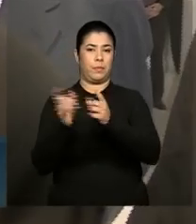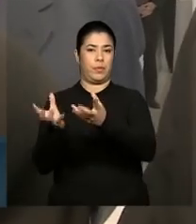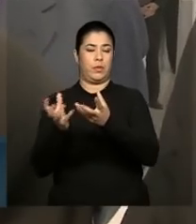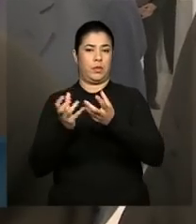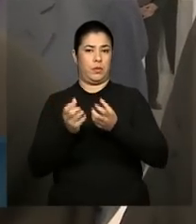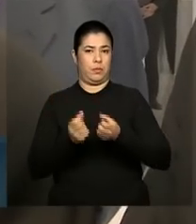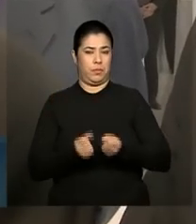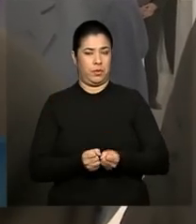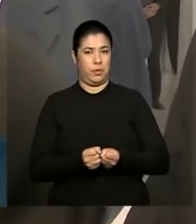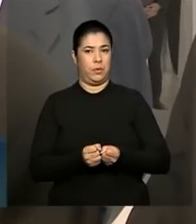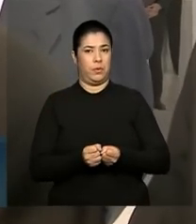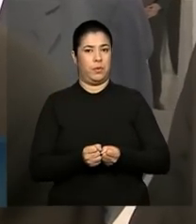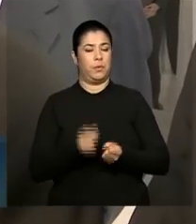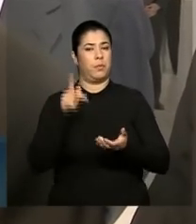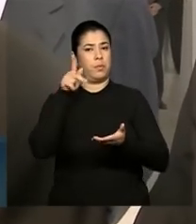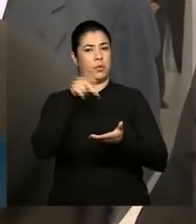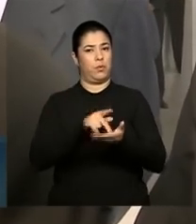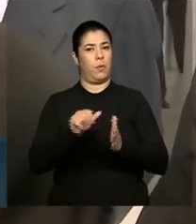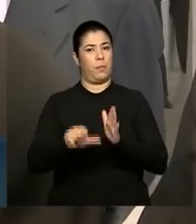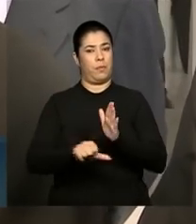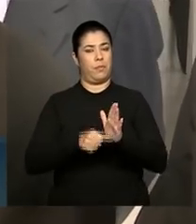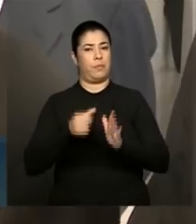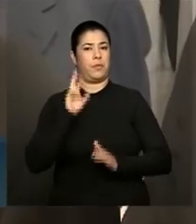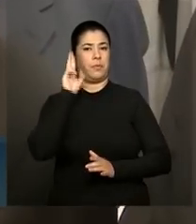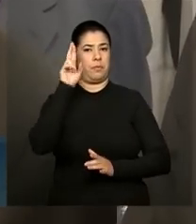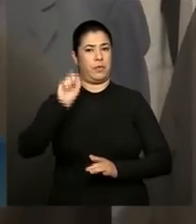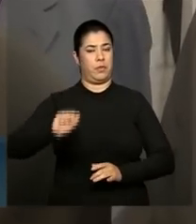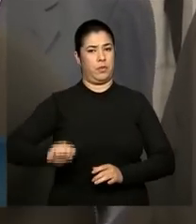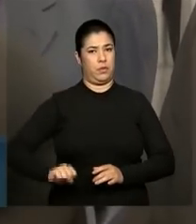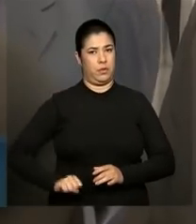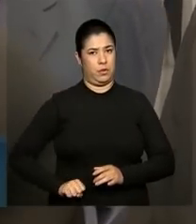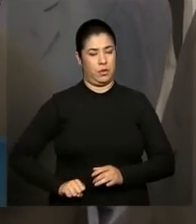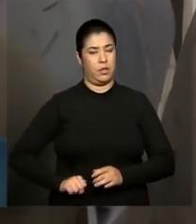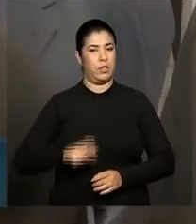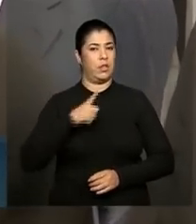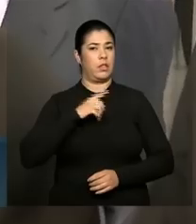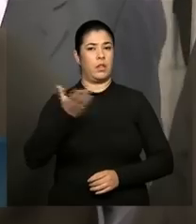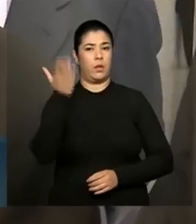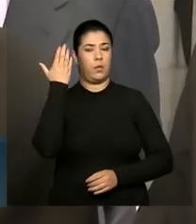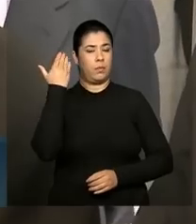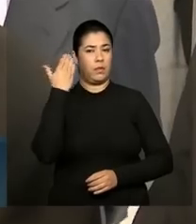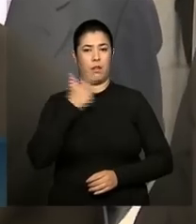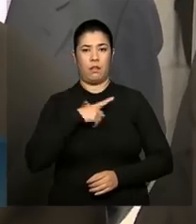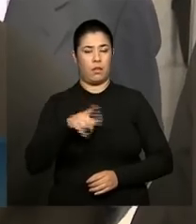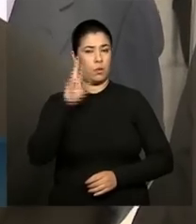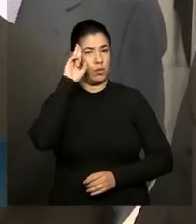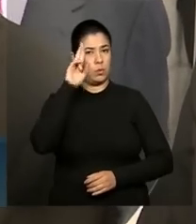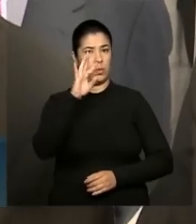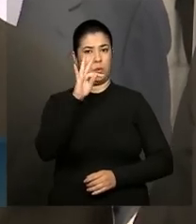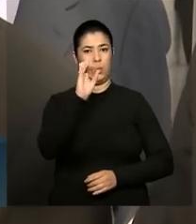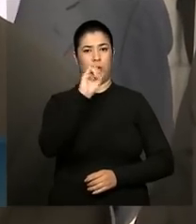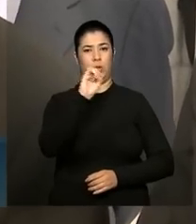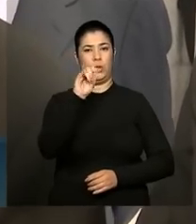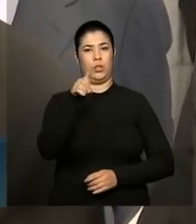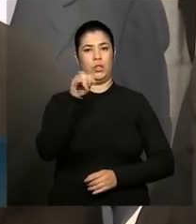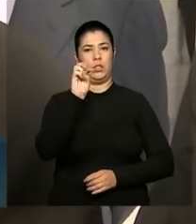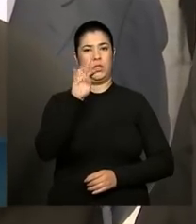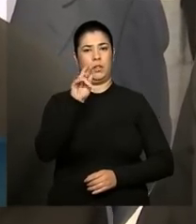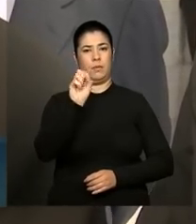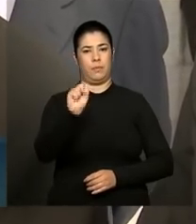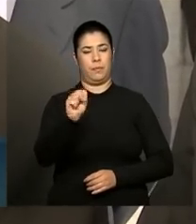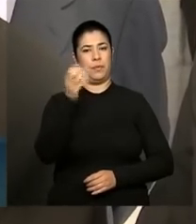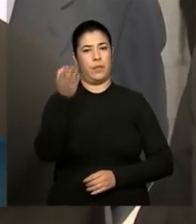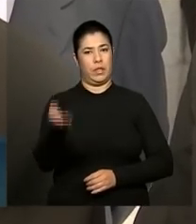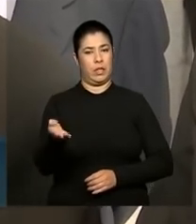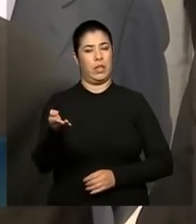o atual primeiro-ministro, então ele não era o senhor Tsipras. E o